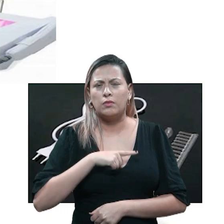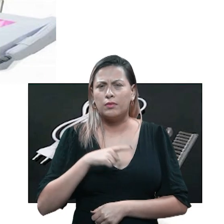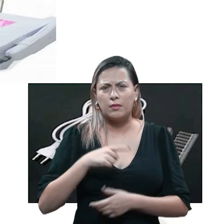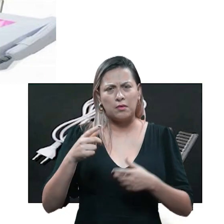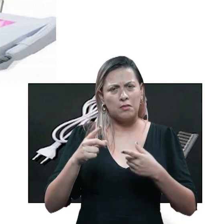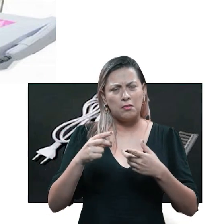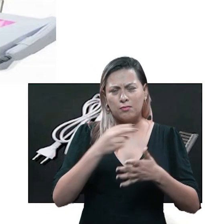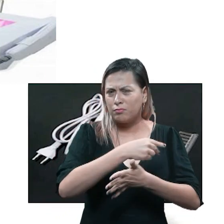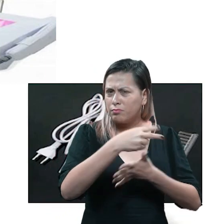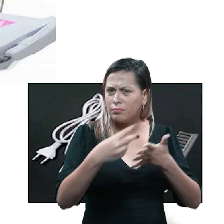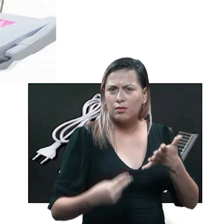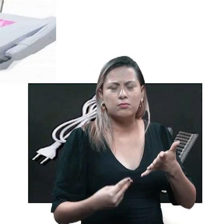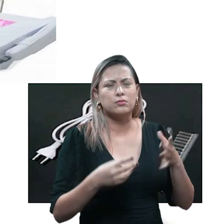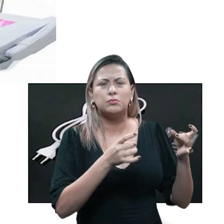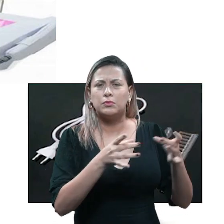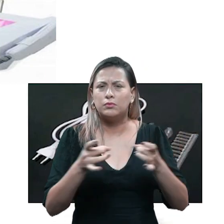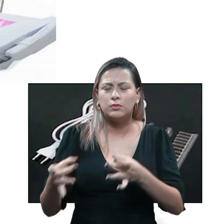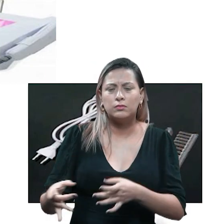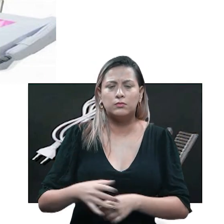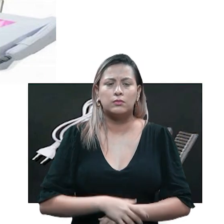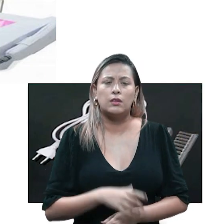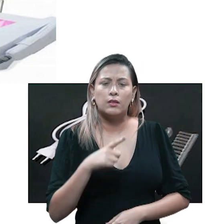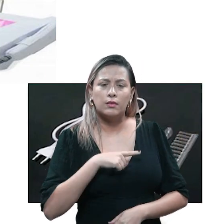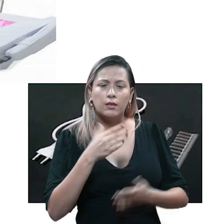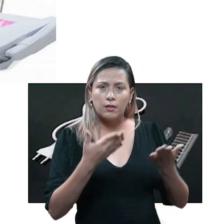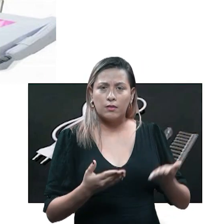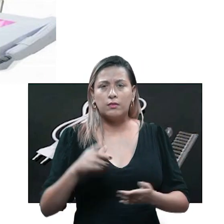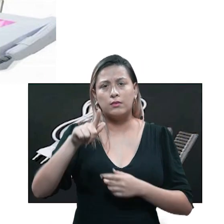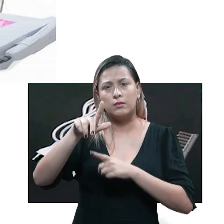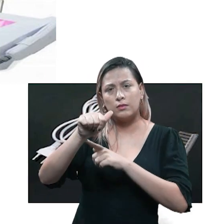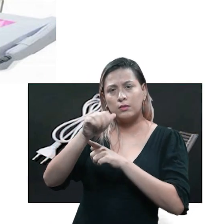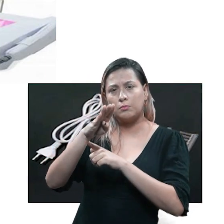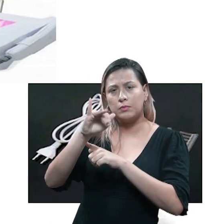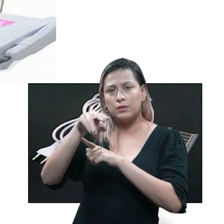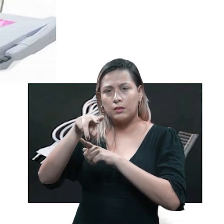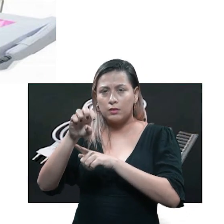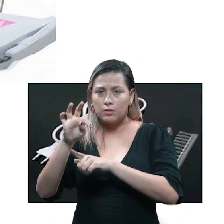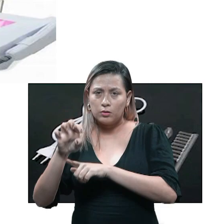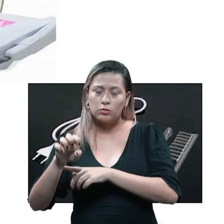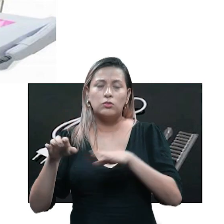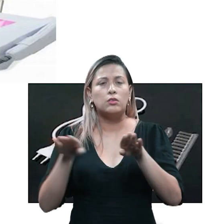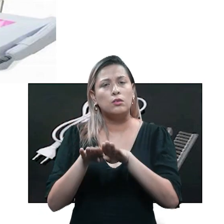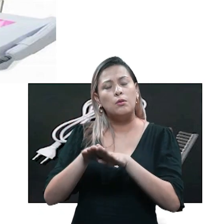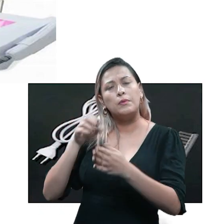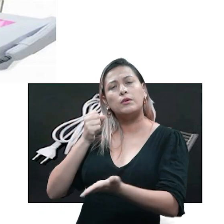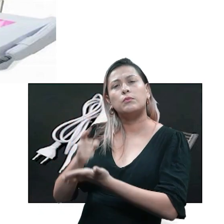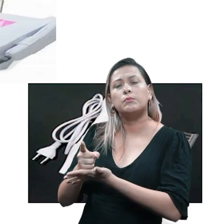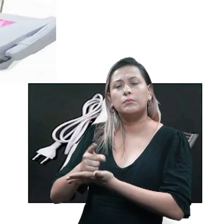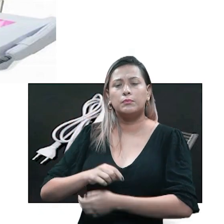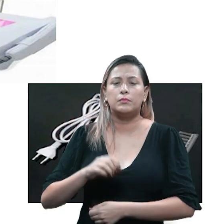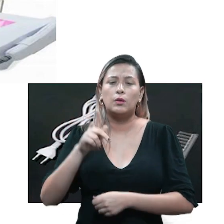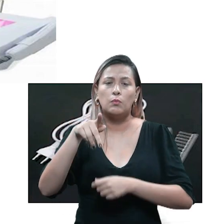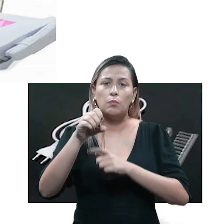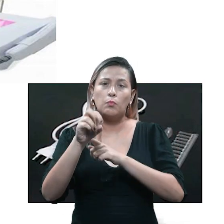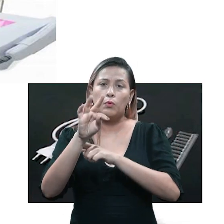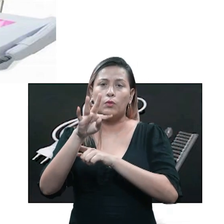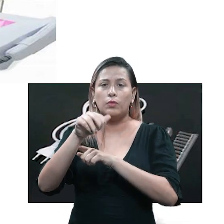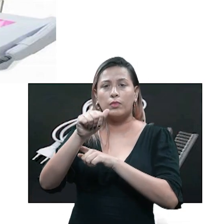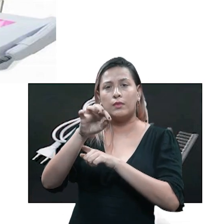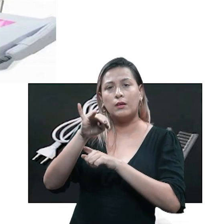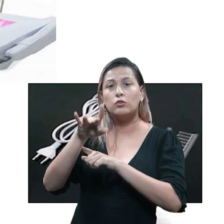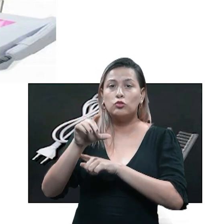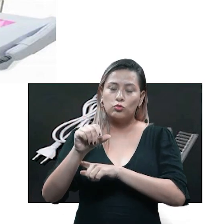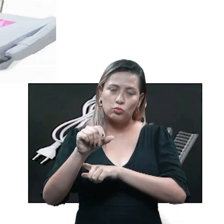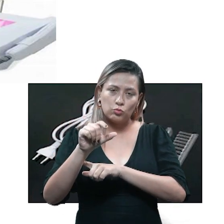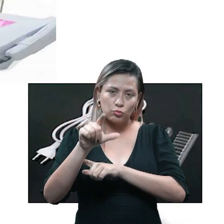mercado. Ali você está vendo o gabinete, pode também comprar o portátil, eles vão fazer